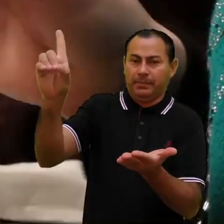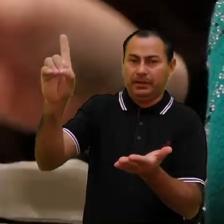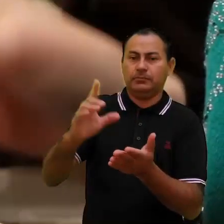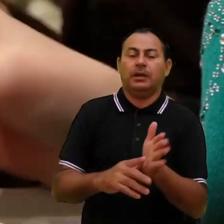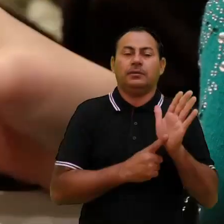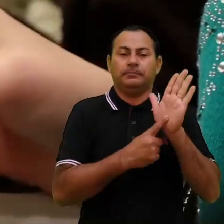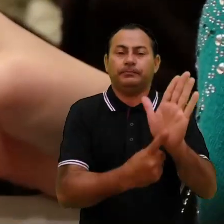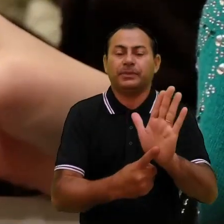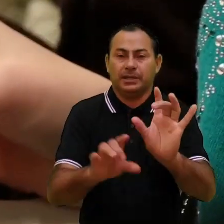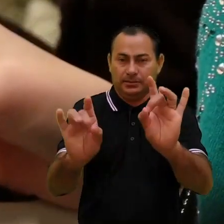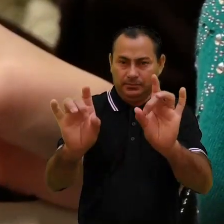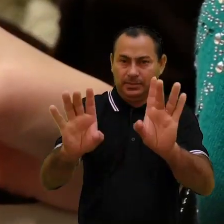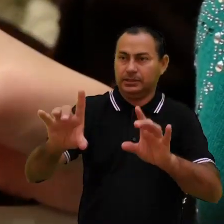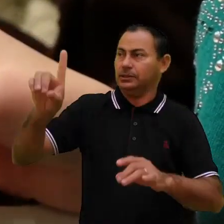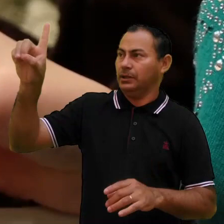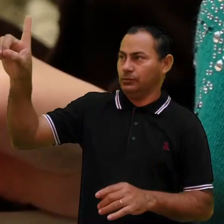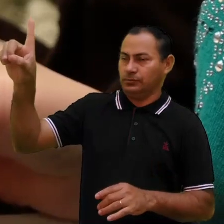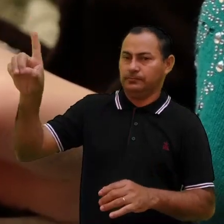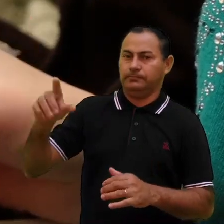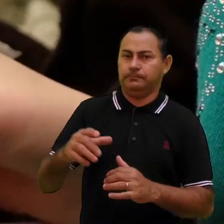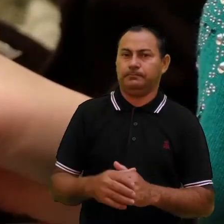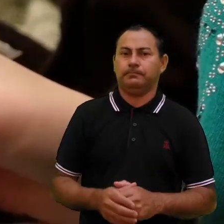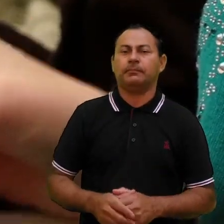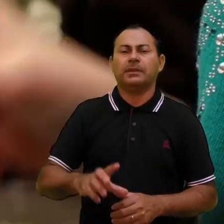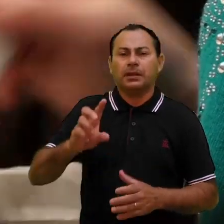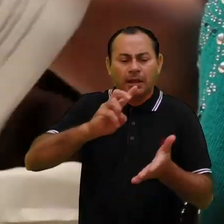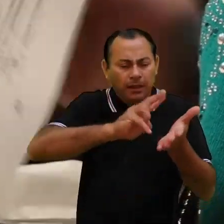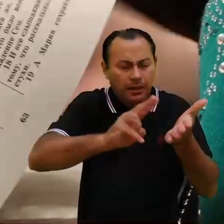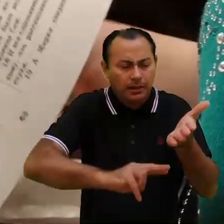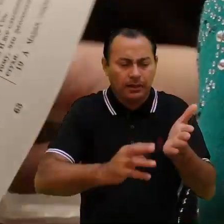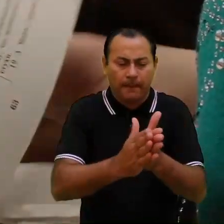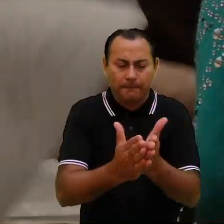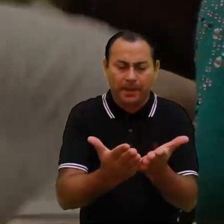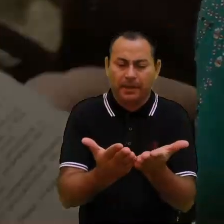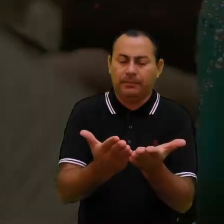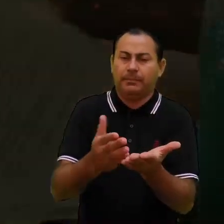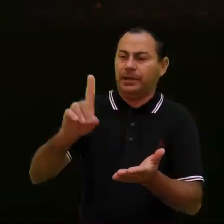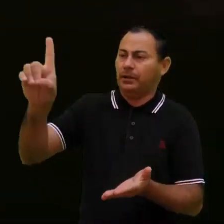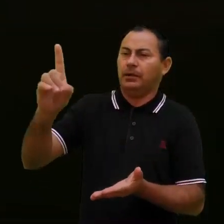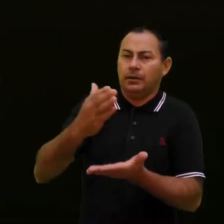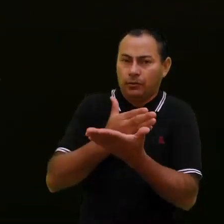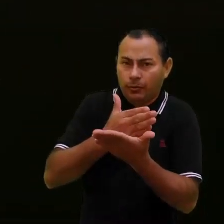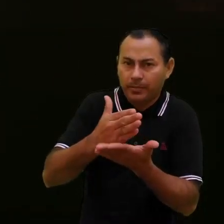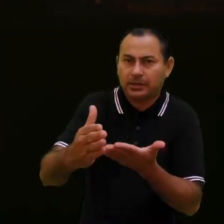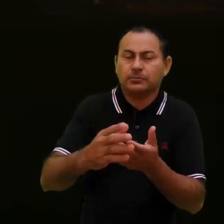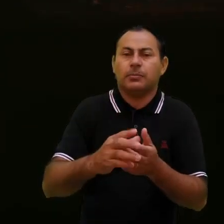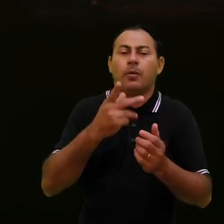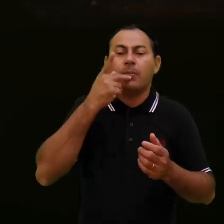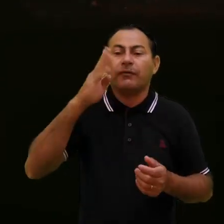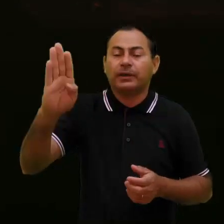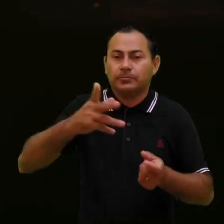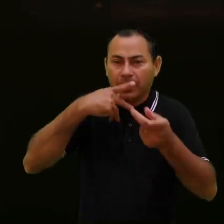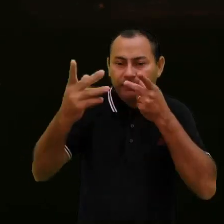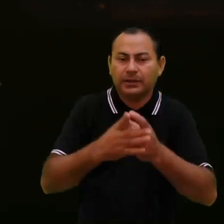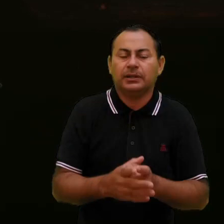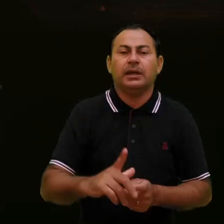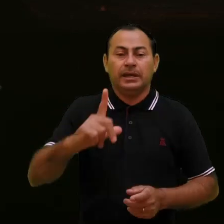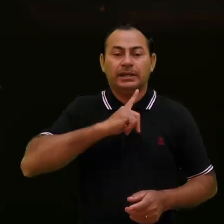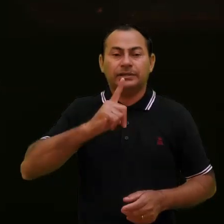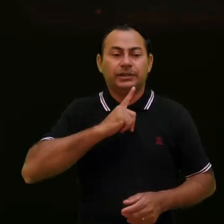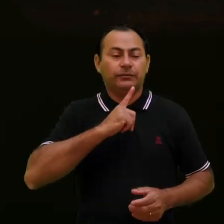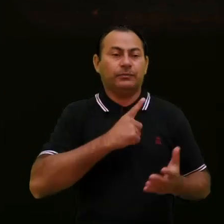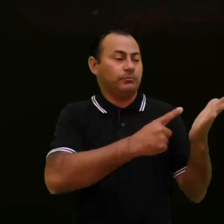uma revelação especial de Deus. Lendo a Bíblia, descobrimos que ela começa com um profeta dizendo: tive